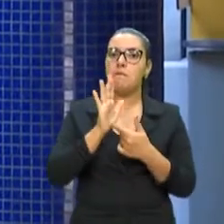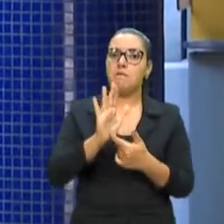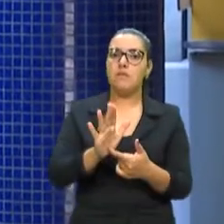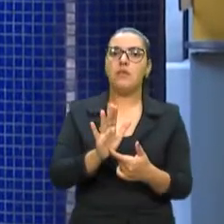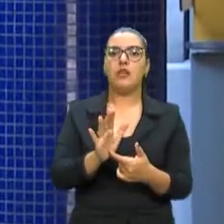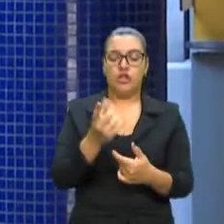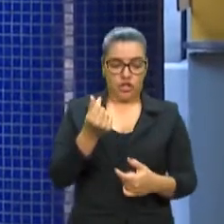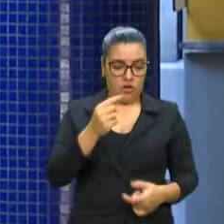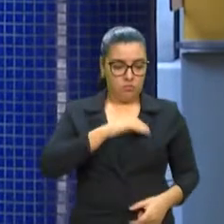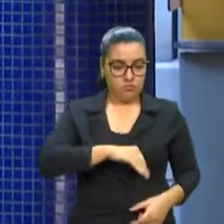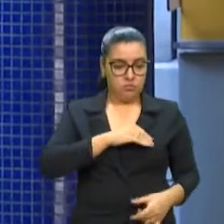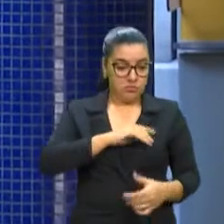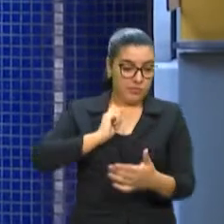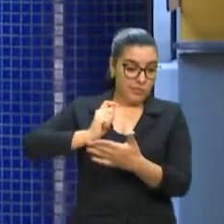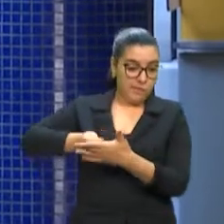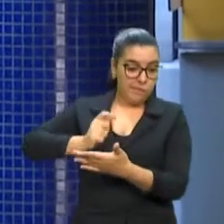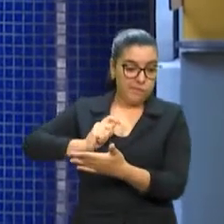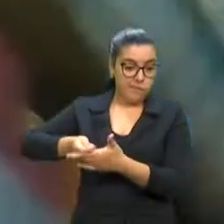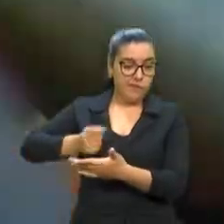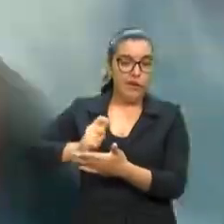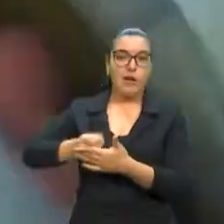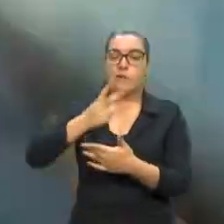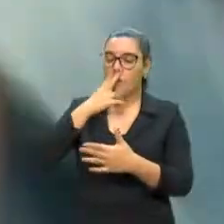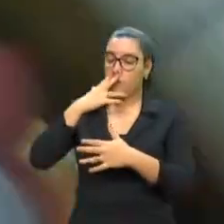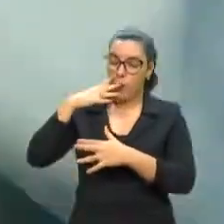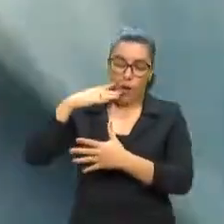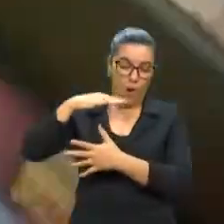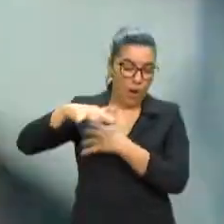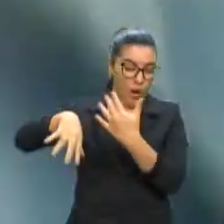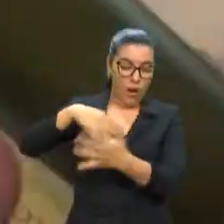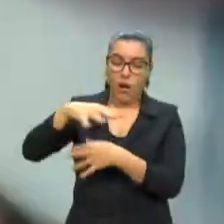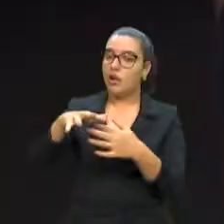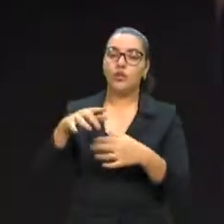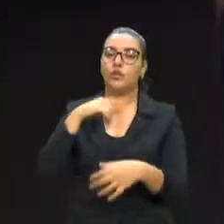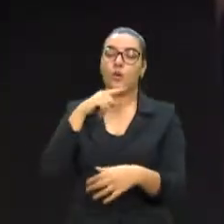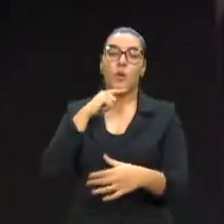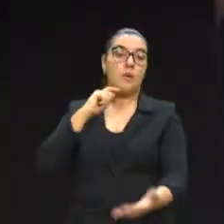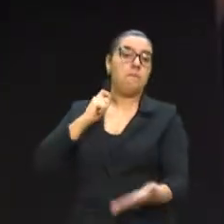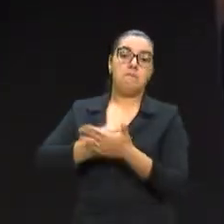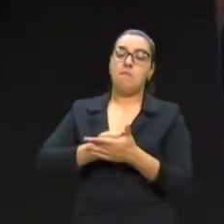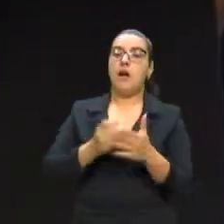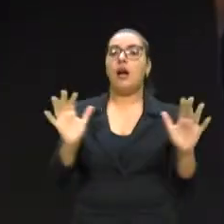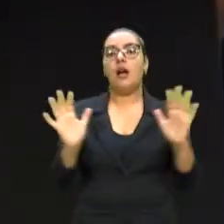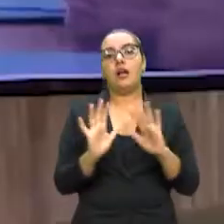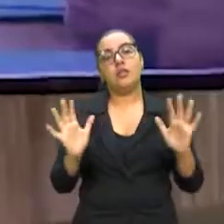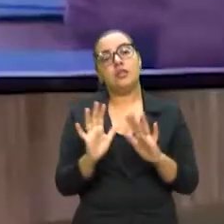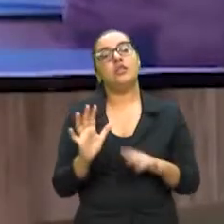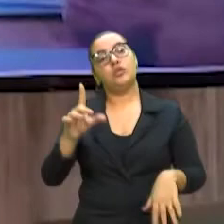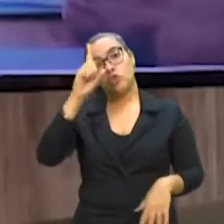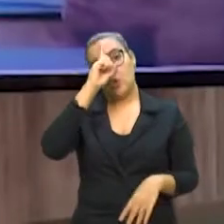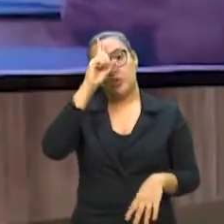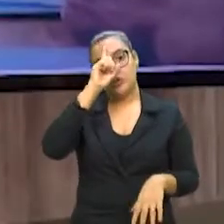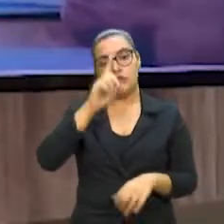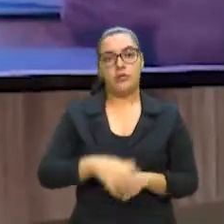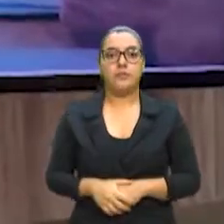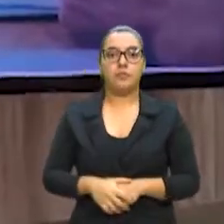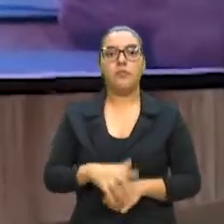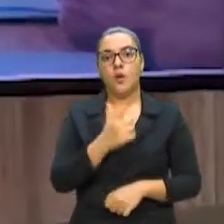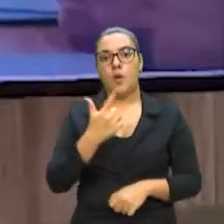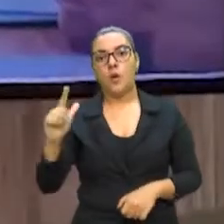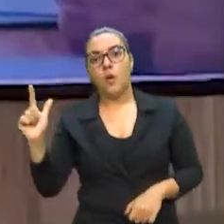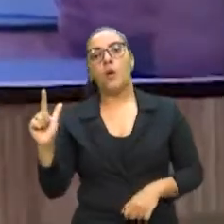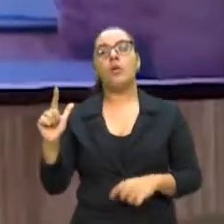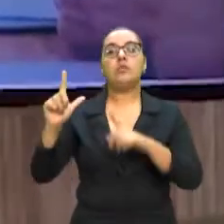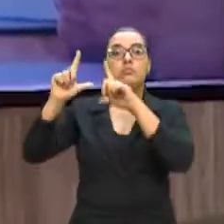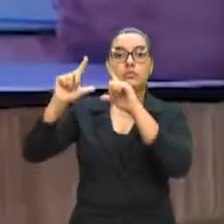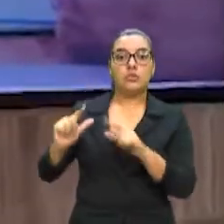renda. E isso pode virar uma bola de neve, pois não consegue arcar com as despesas do dia a dia. Uma alternativa para reduzir